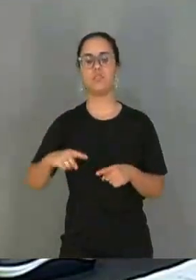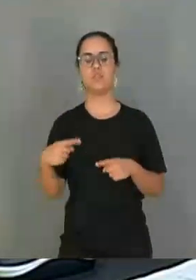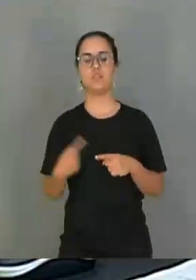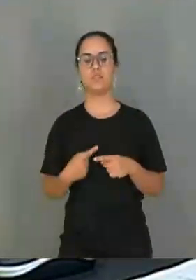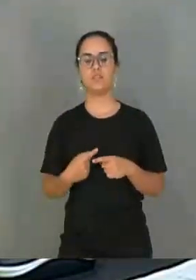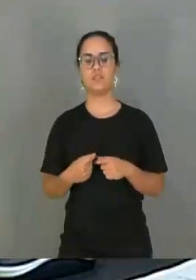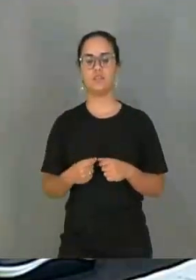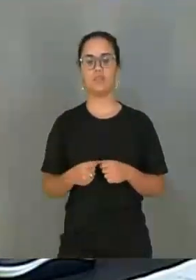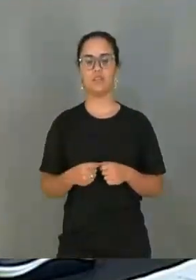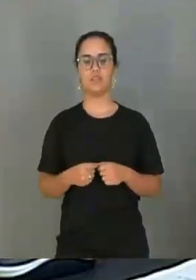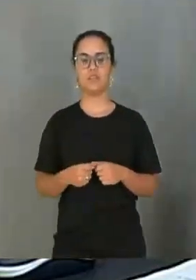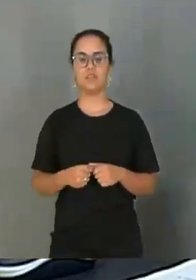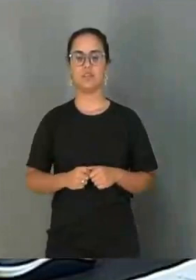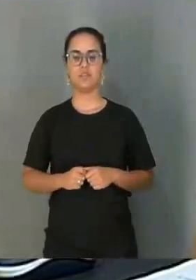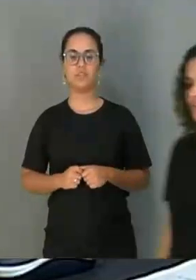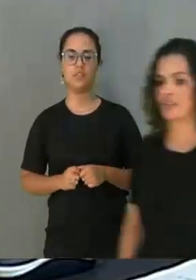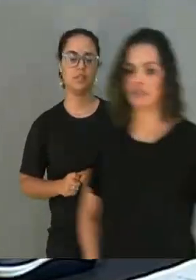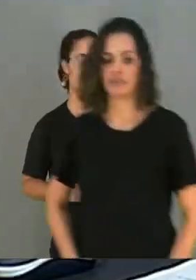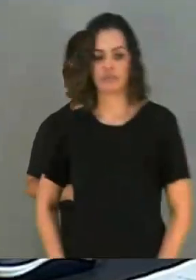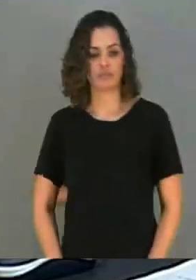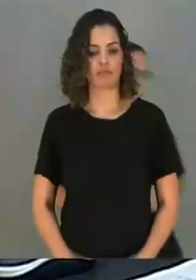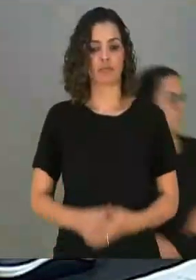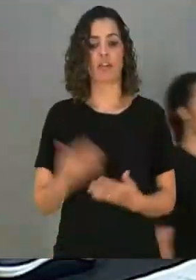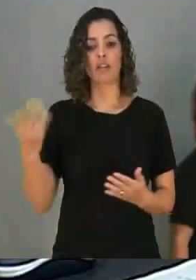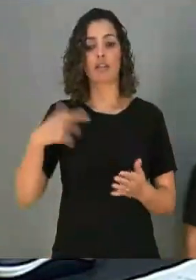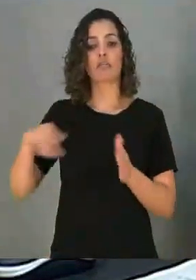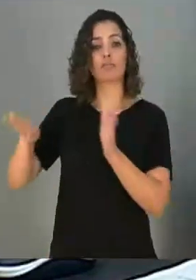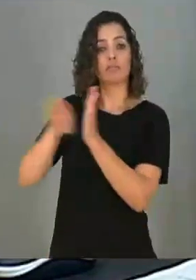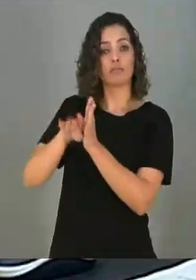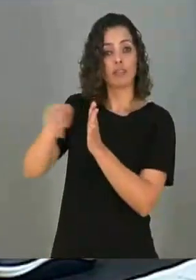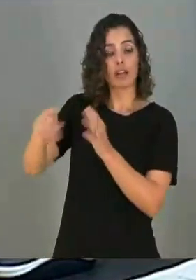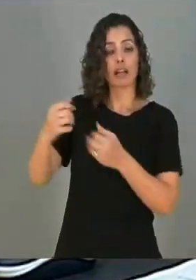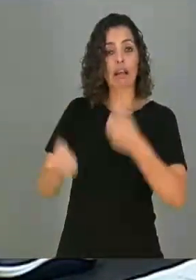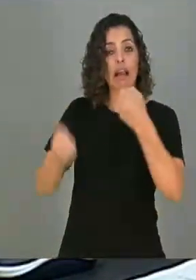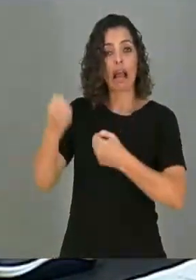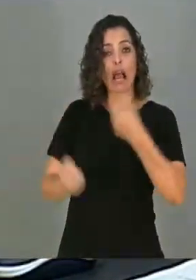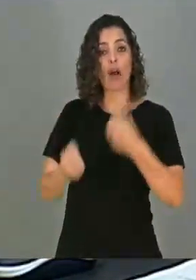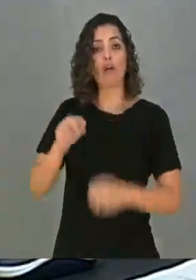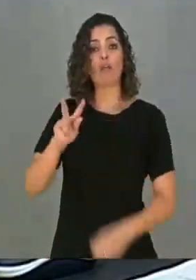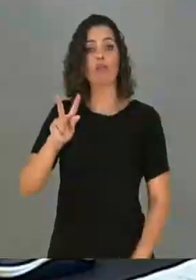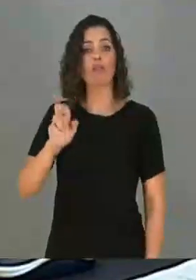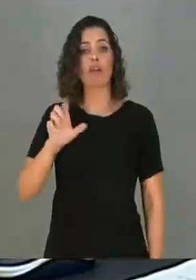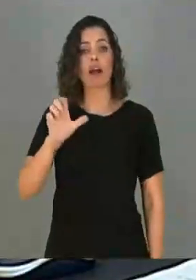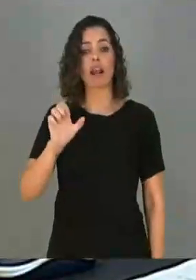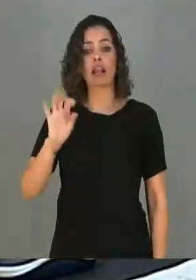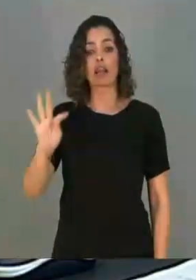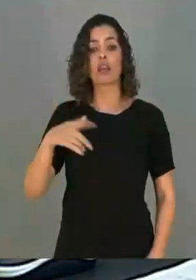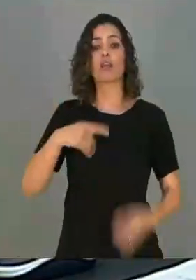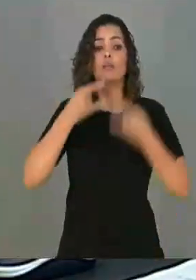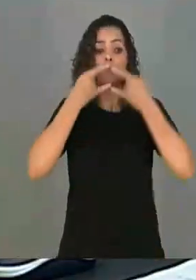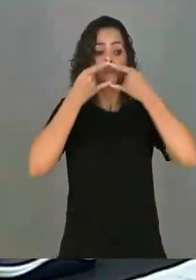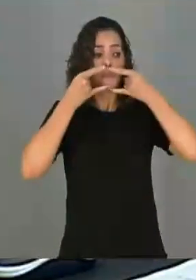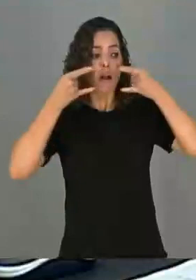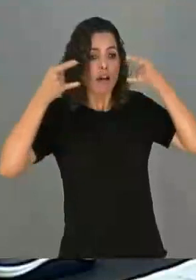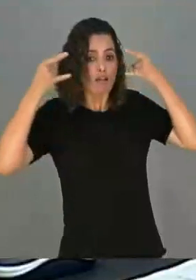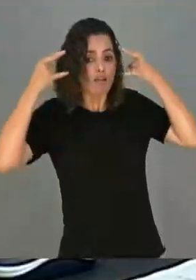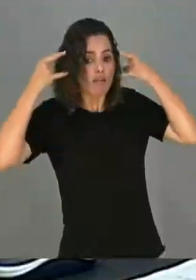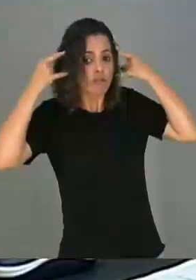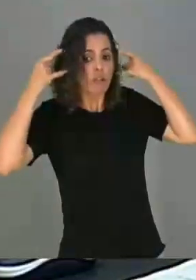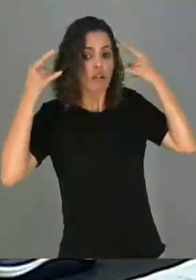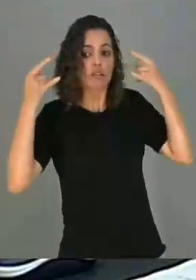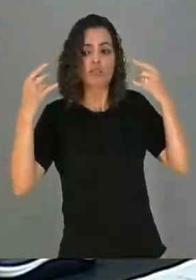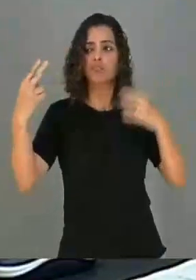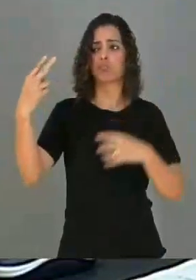Fui para um compromisso e deixei no valet, né? O manobrista. E eu estava de máscara, não